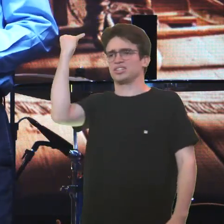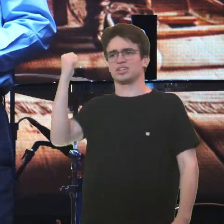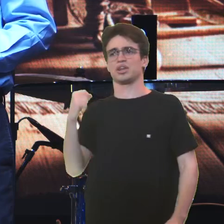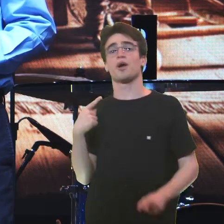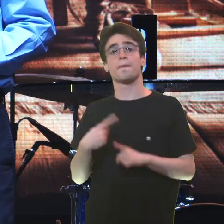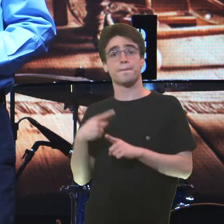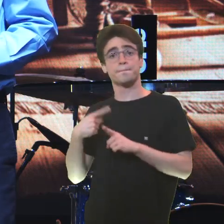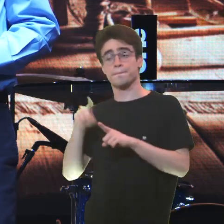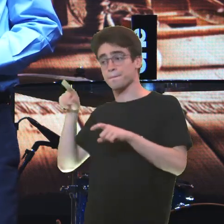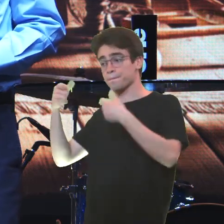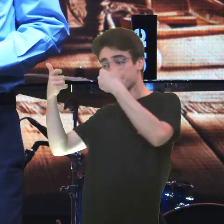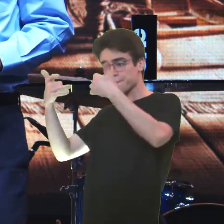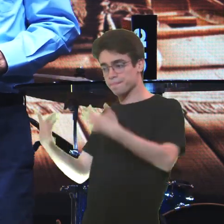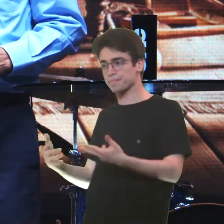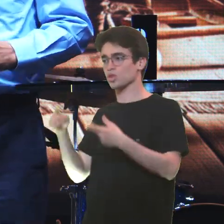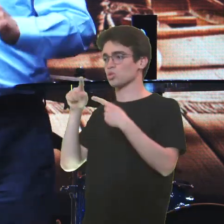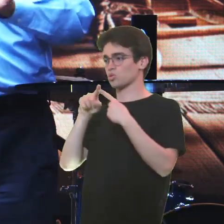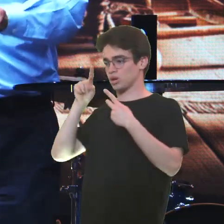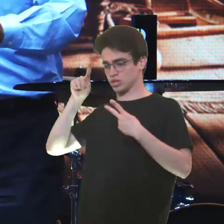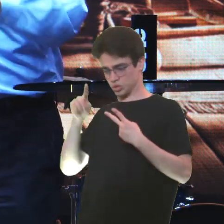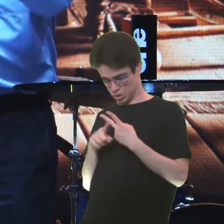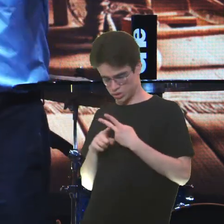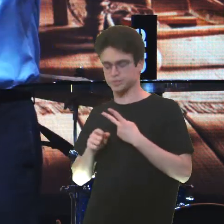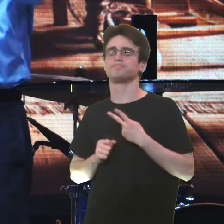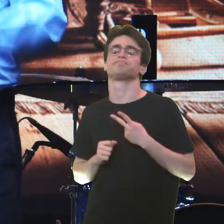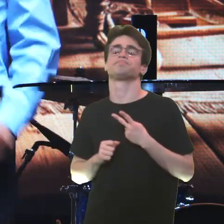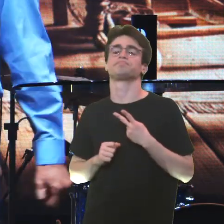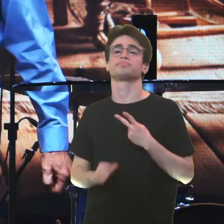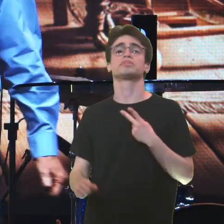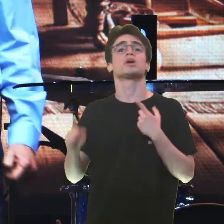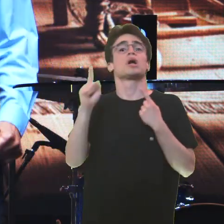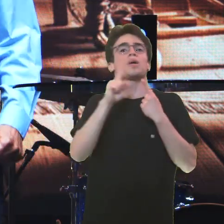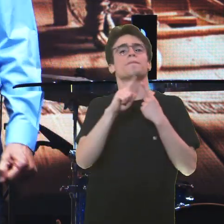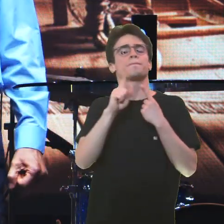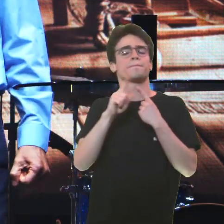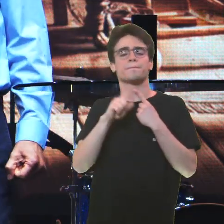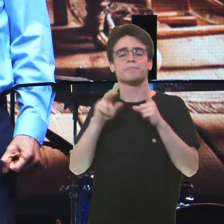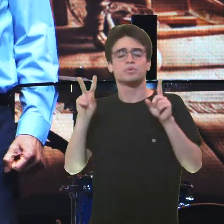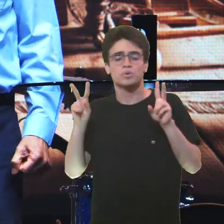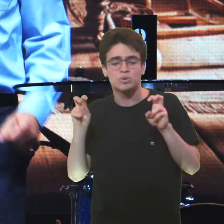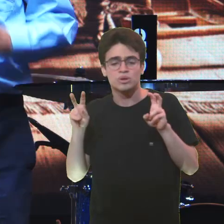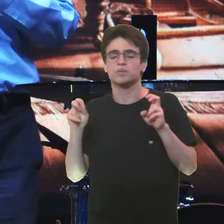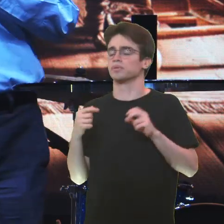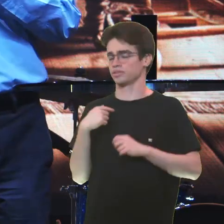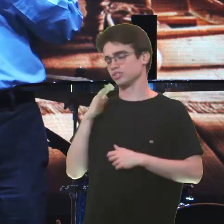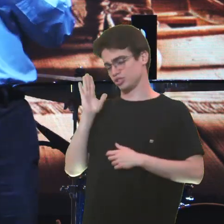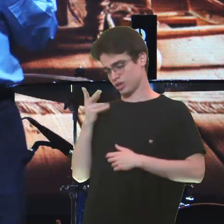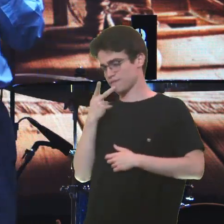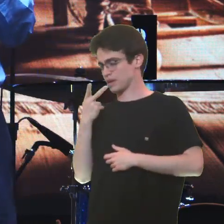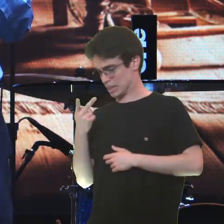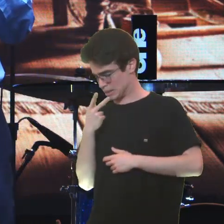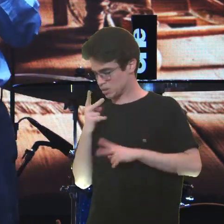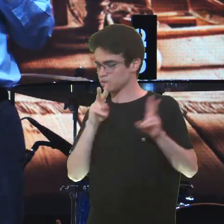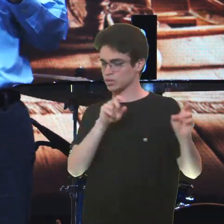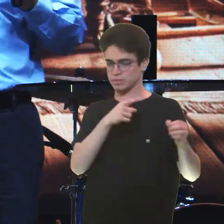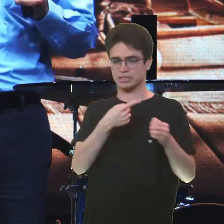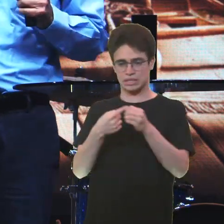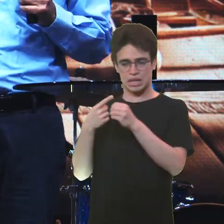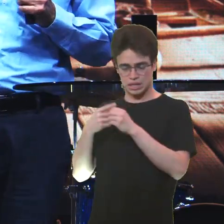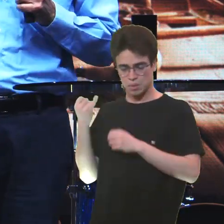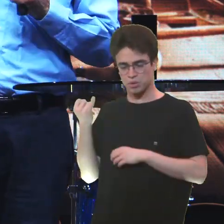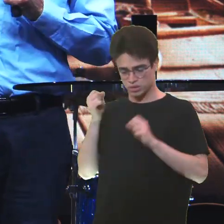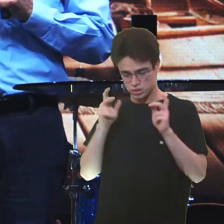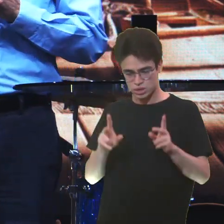dice. porque tem duas coisas que ele lhes diz. La primera es A la que ya primeira mencionaba, é a que já mencionei, y es que ellos deberían